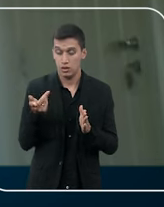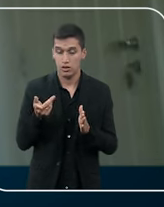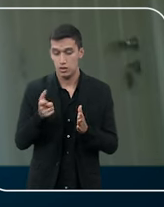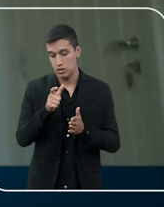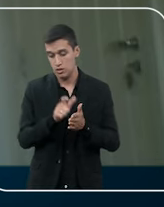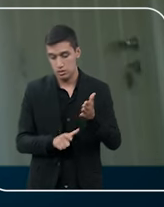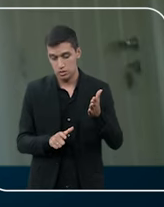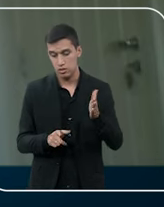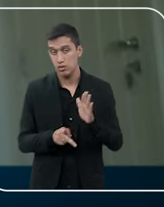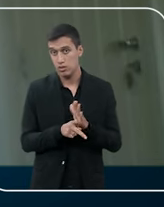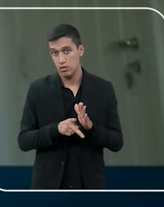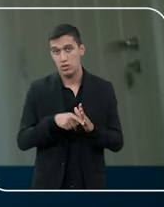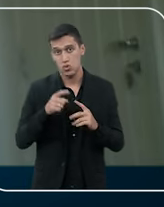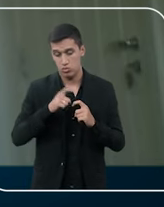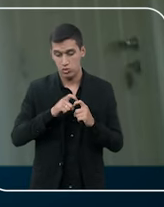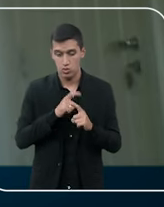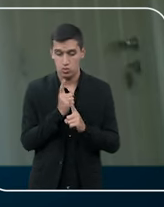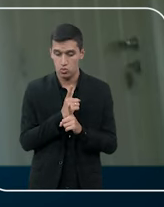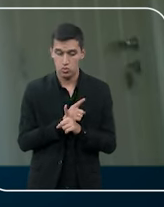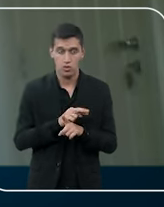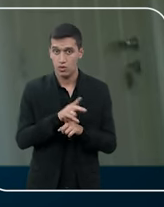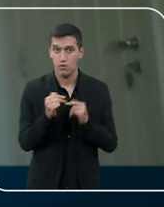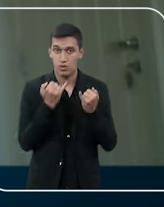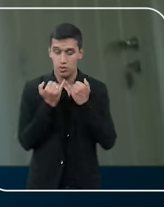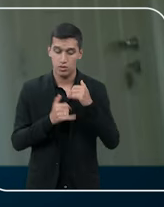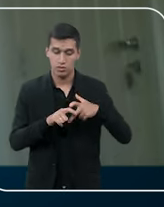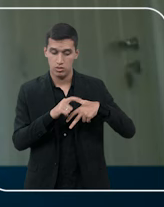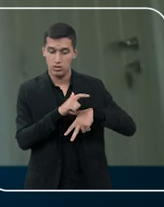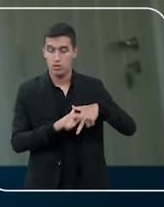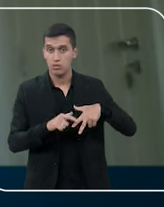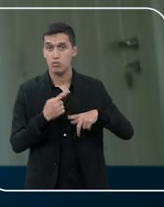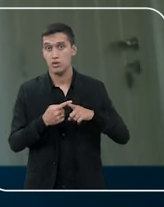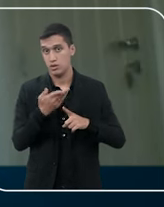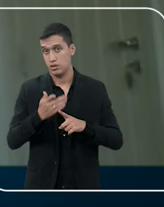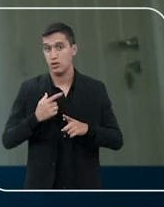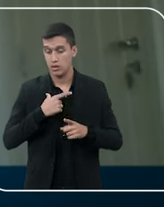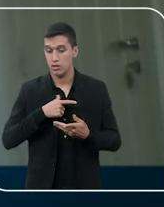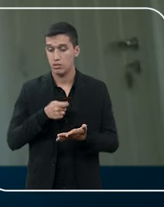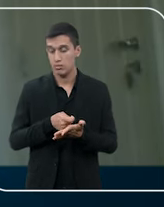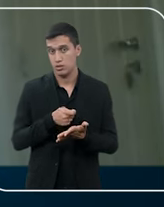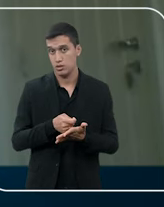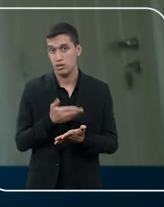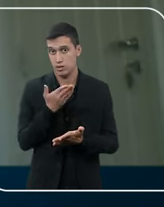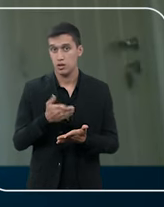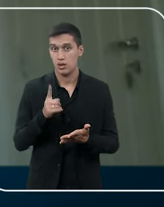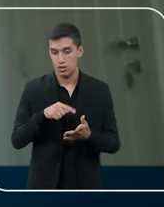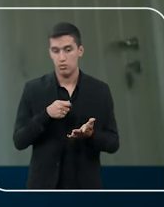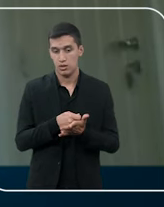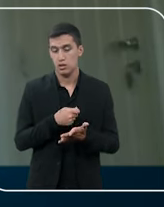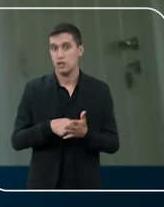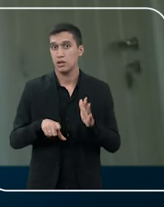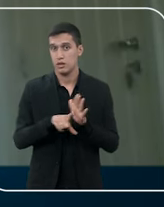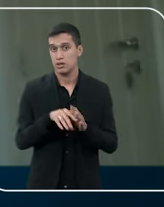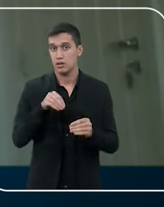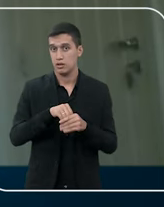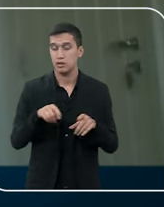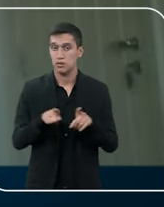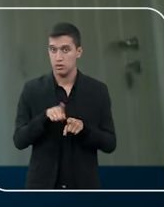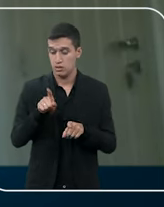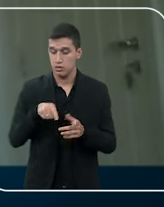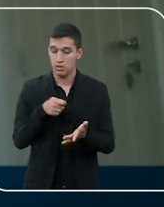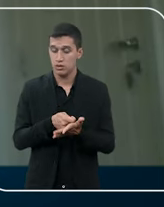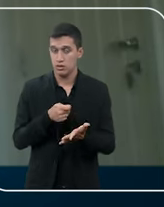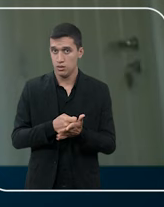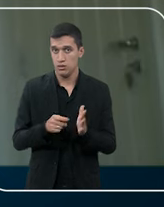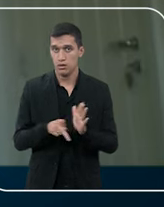né, do próprio médico, né? Os médicos, eles têm essa obrigação que é uma obrigação legal e também uma obrigação, inclusive,